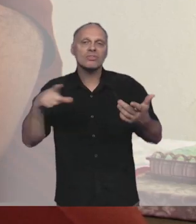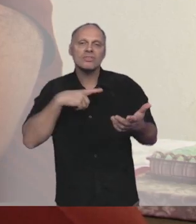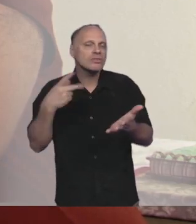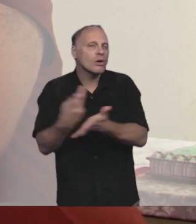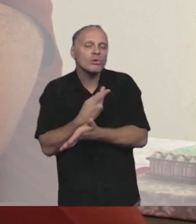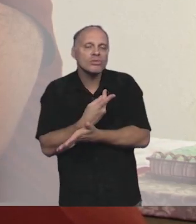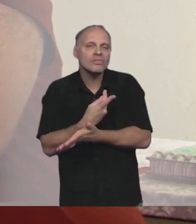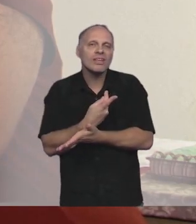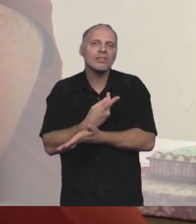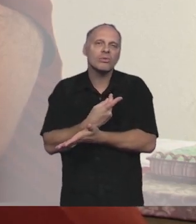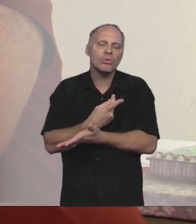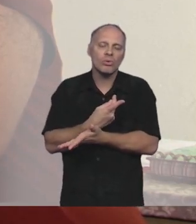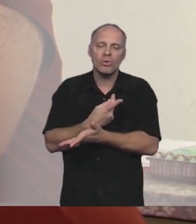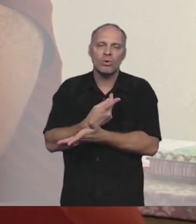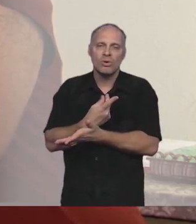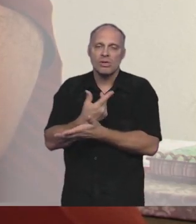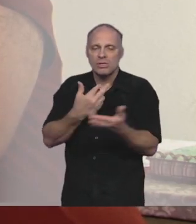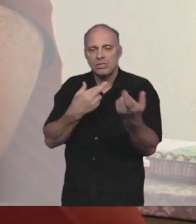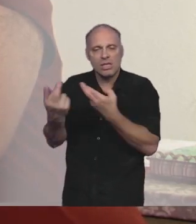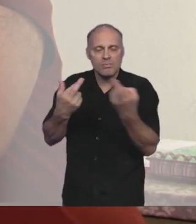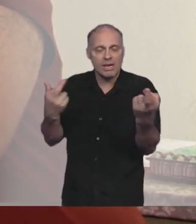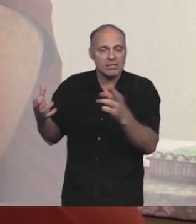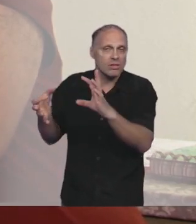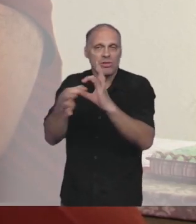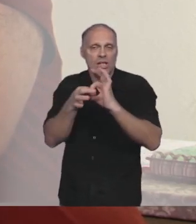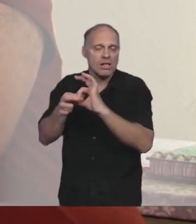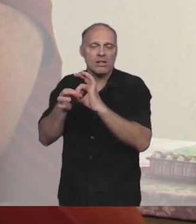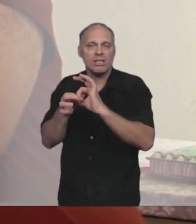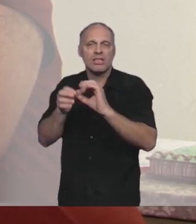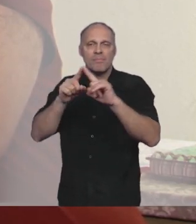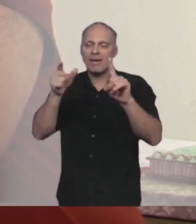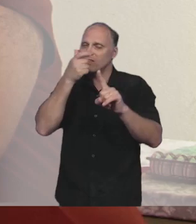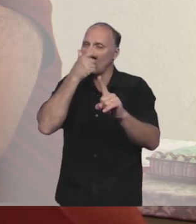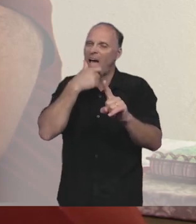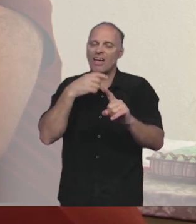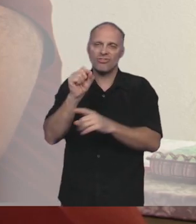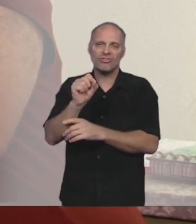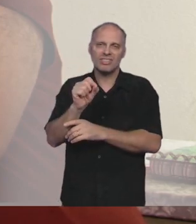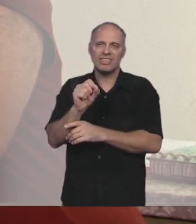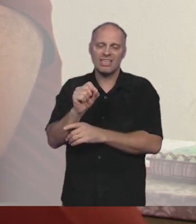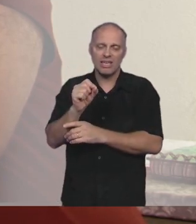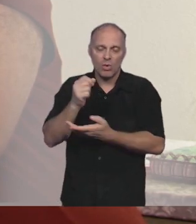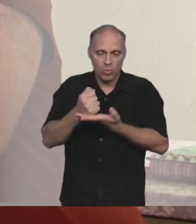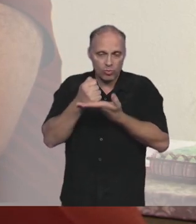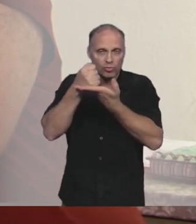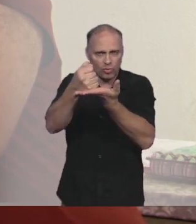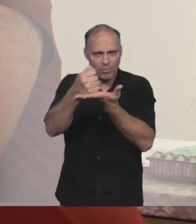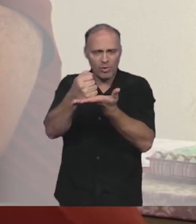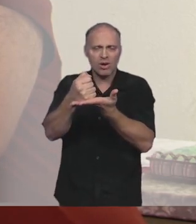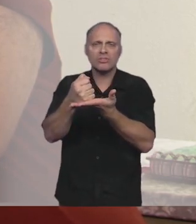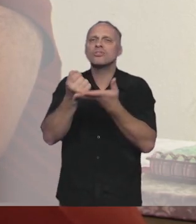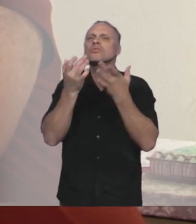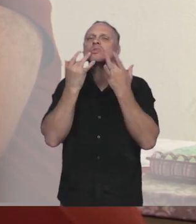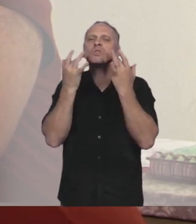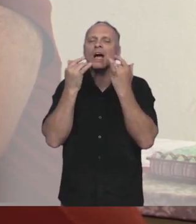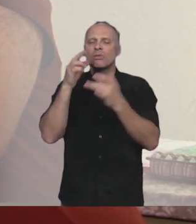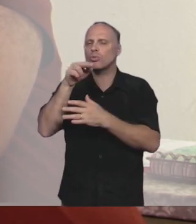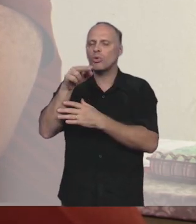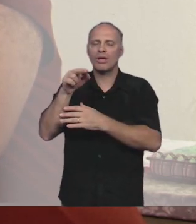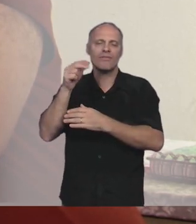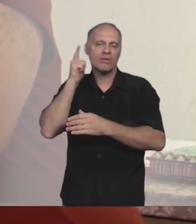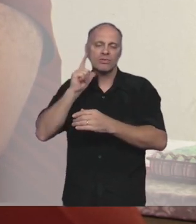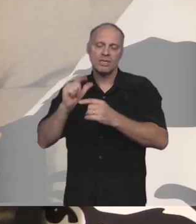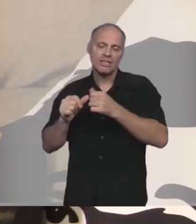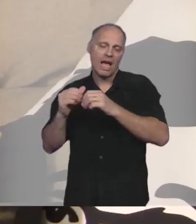eu acho que um suporte dramatúrgico nunca vai superar o outro. Claro, em termos financeiros sim, mas em